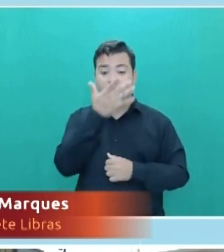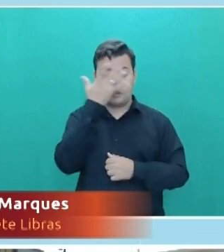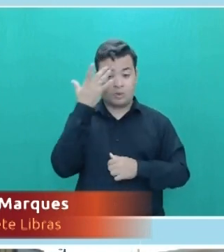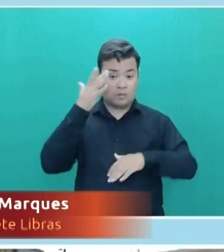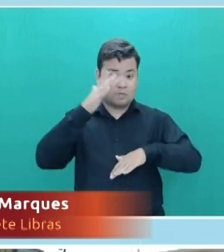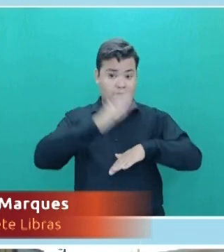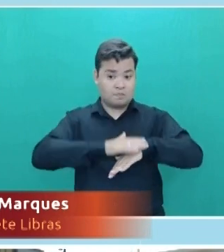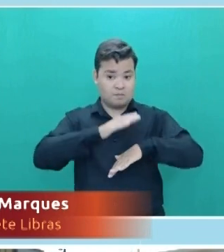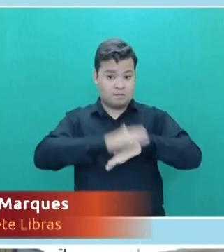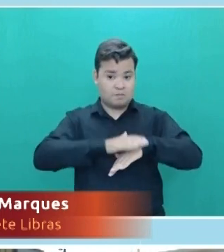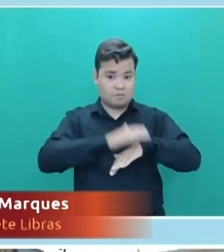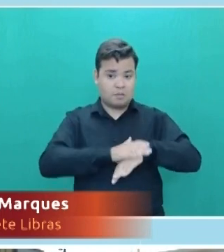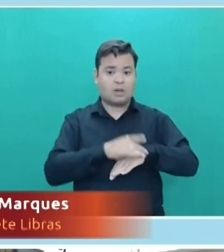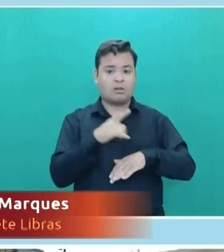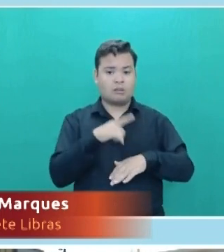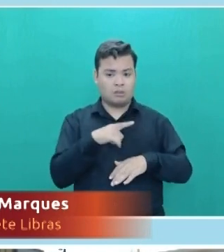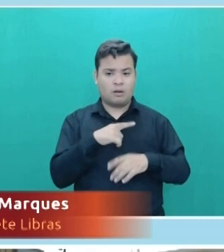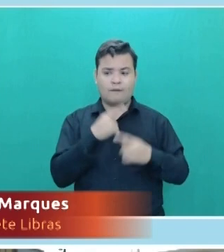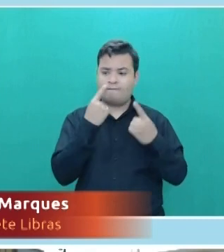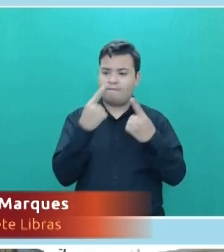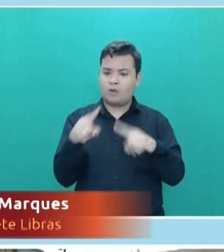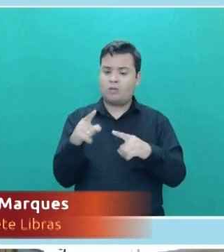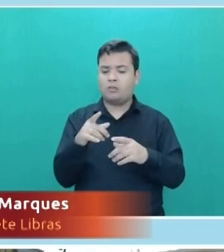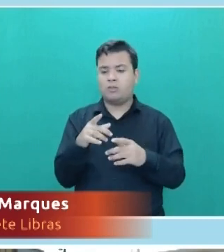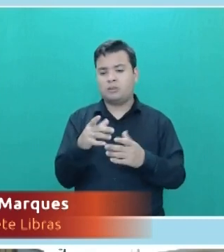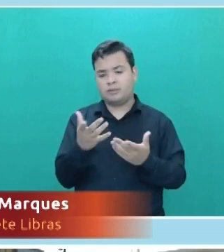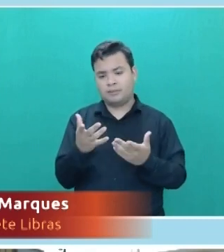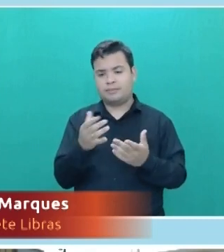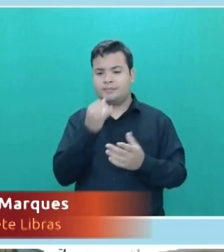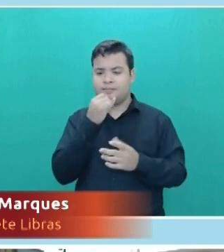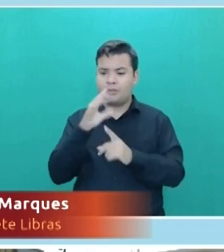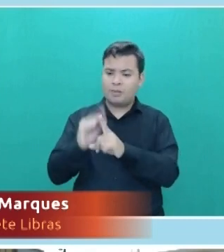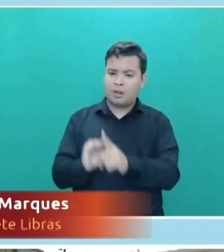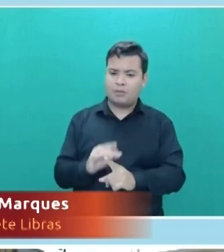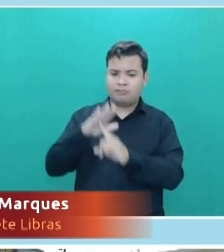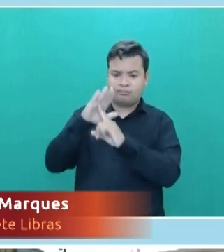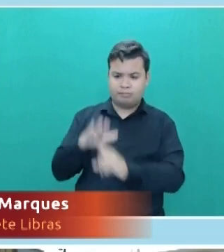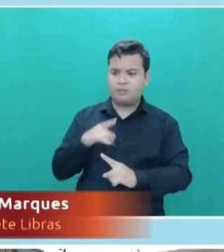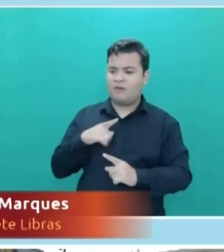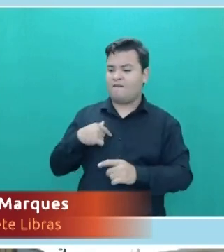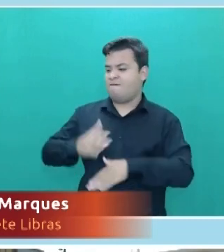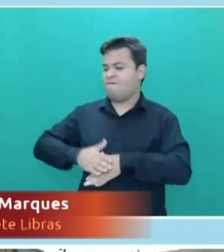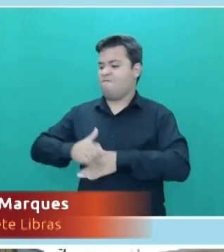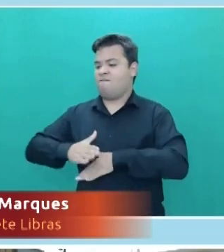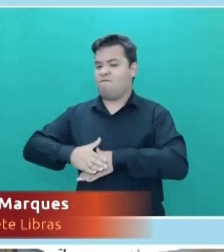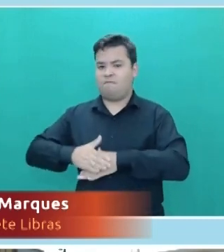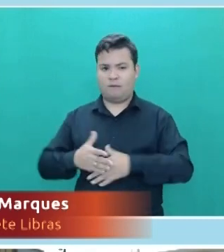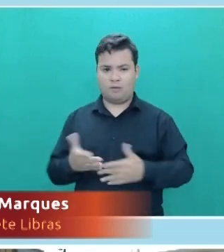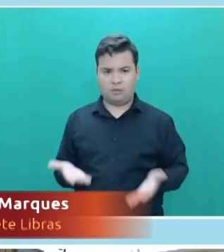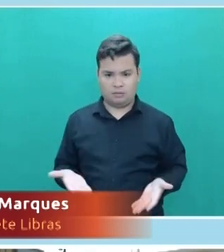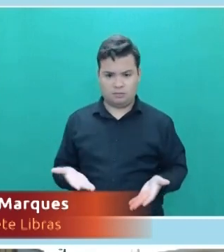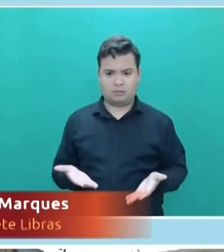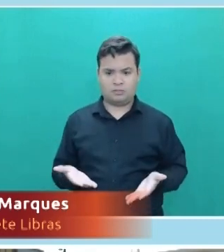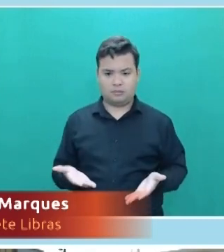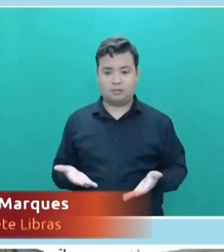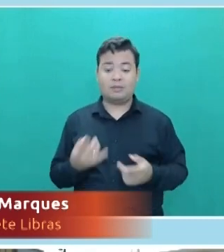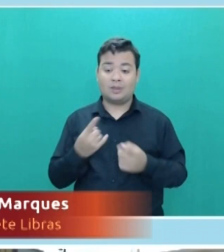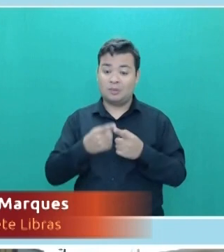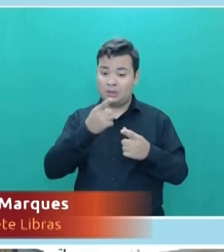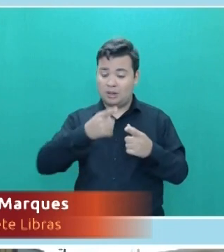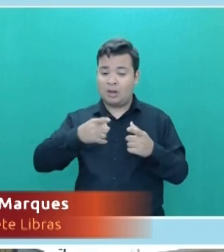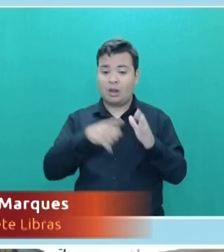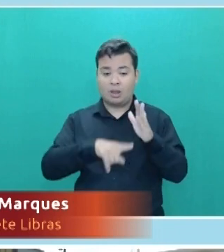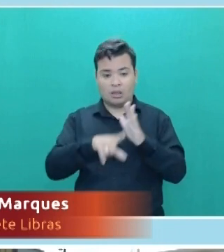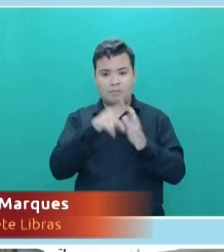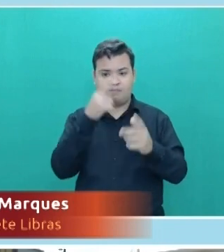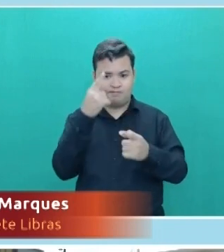esse tipo de situação, o assédio moral, o assédio sexual, que além de ser um ilícito trabalhista, também é um ilícito